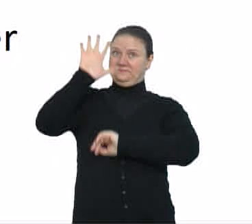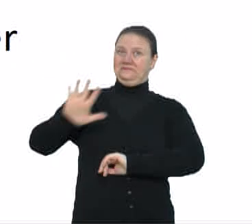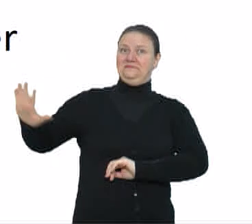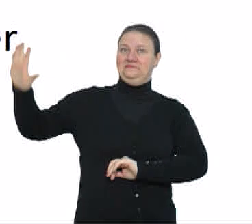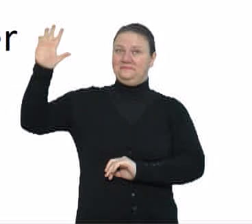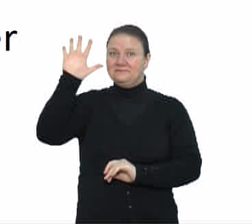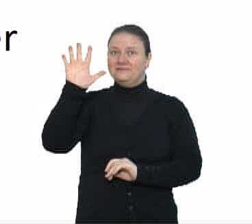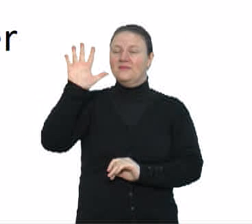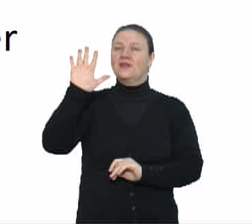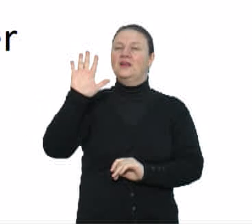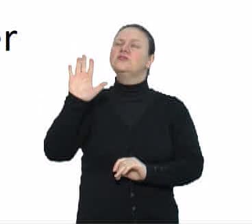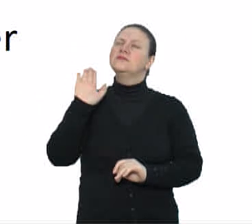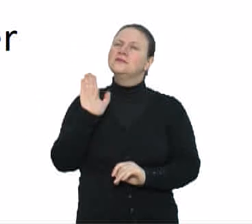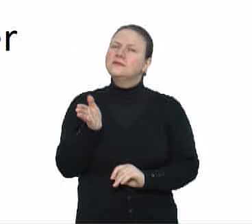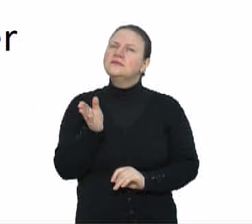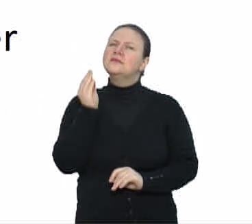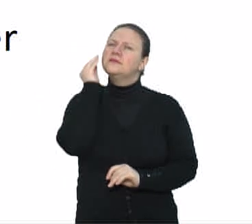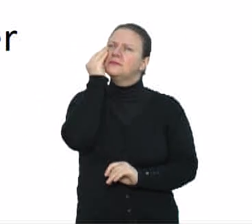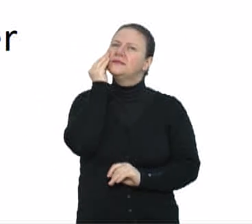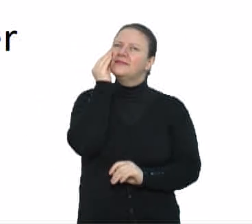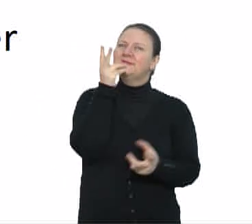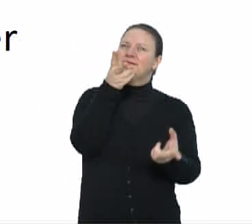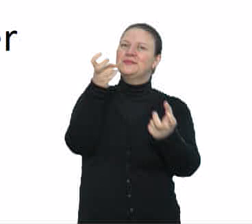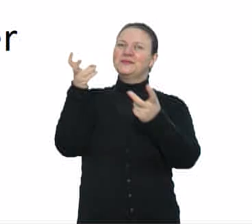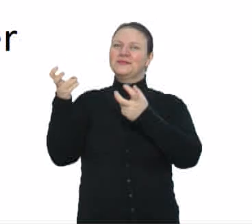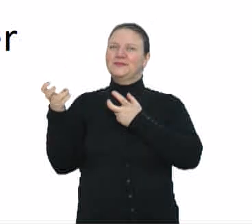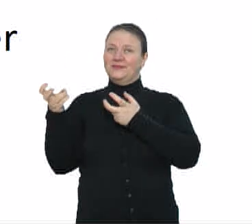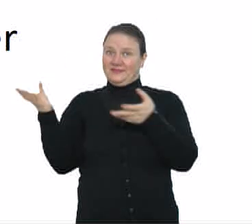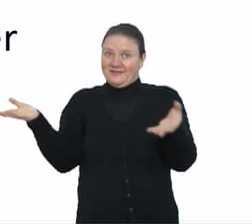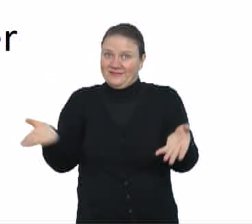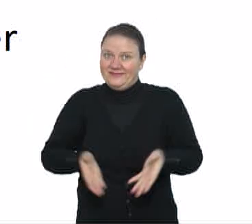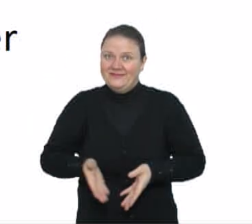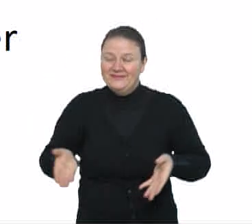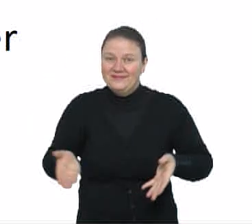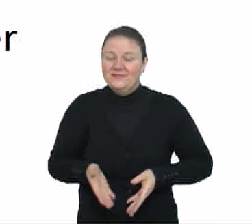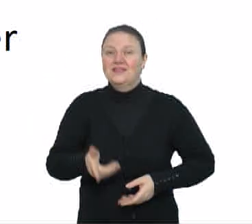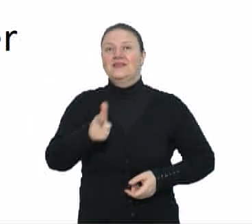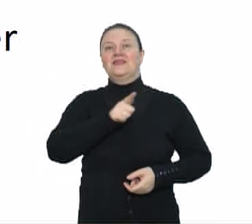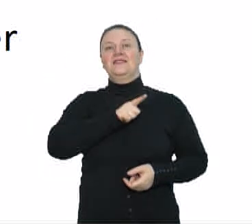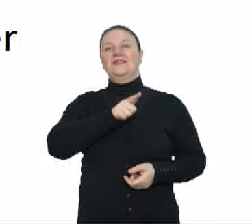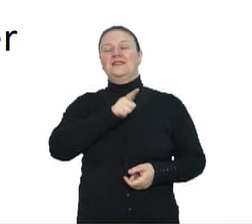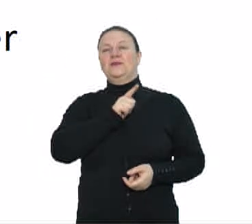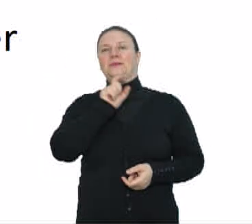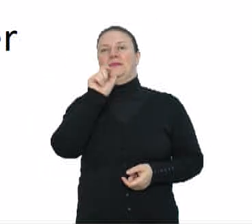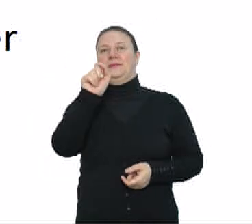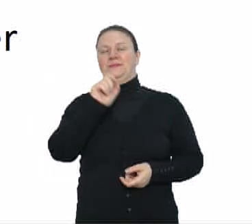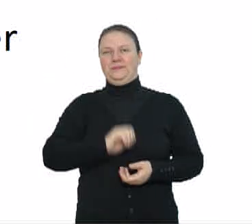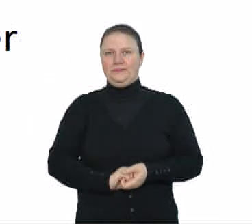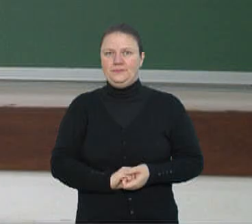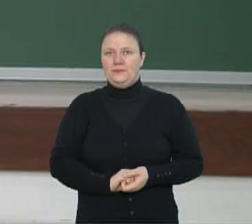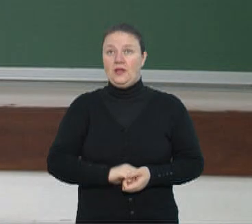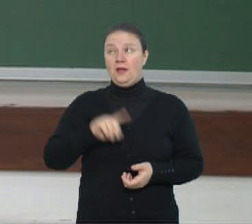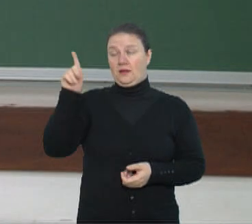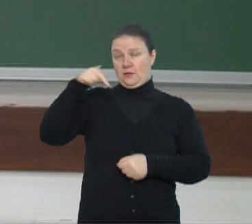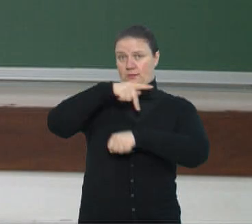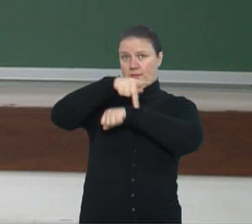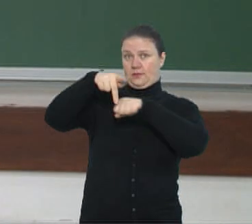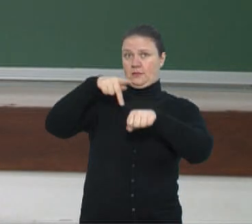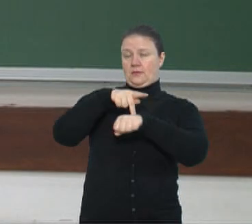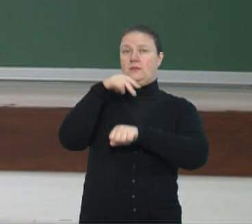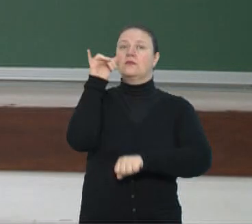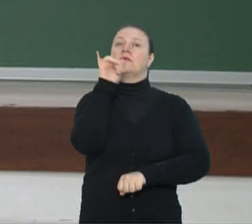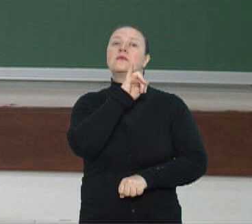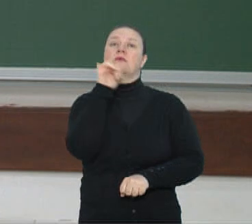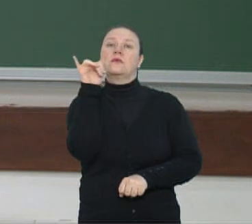bastante contemporânea, uma imagem bastante atual nesse momento, em que nós temos aqui, no caso aqui é na Itália, uma